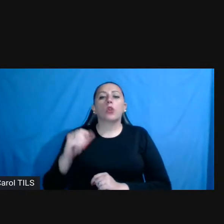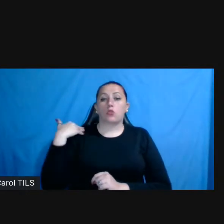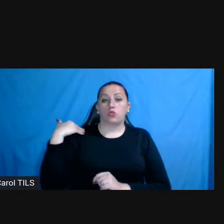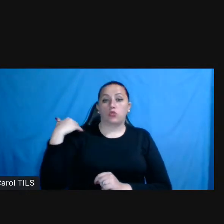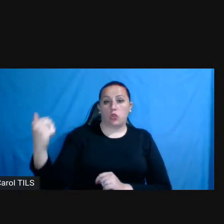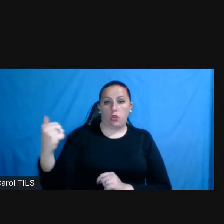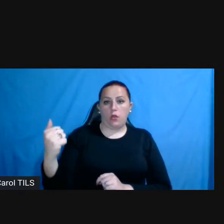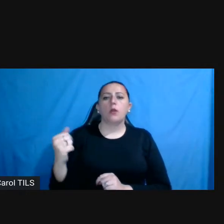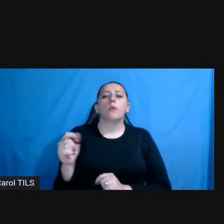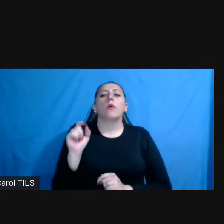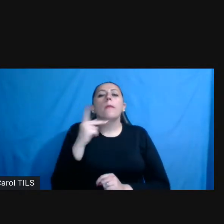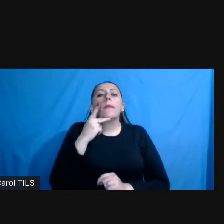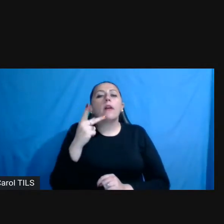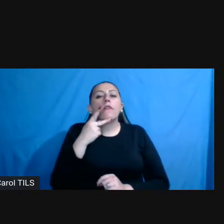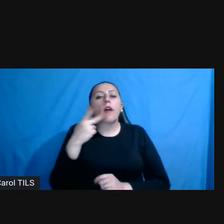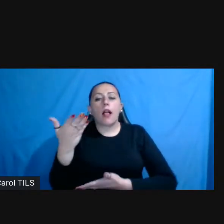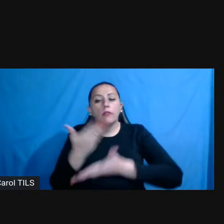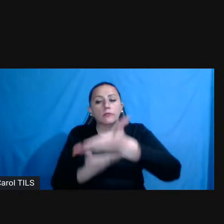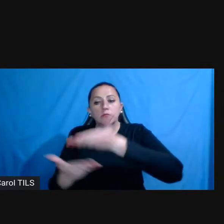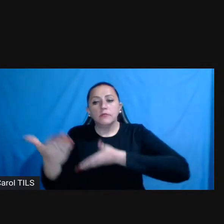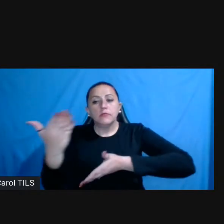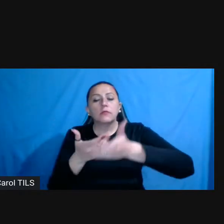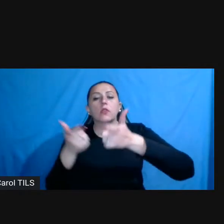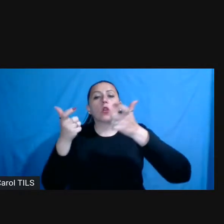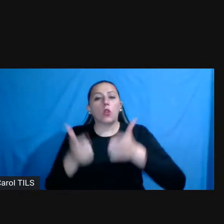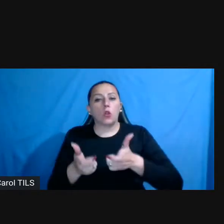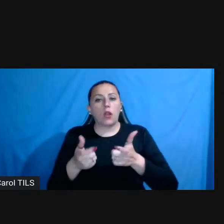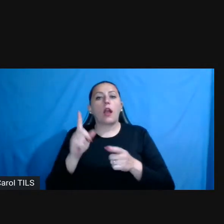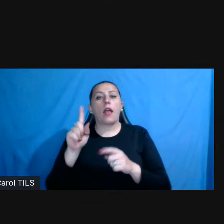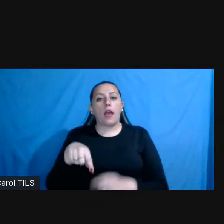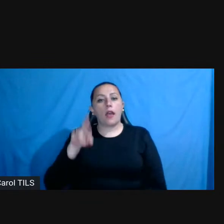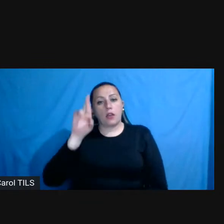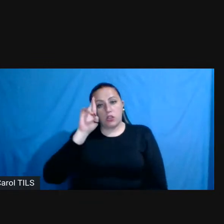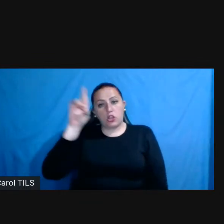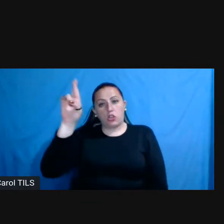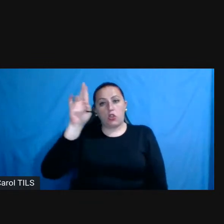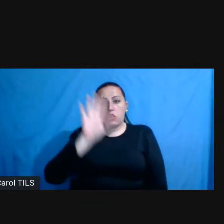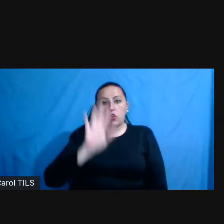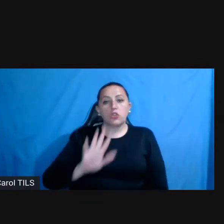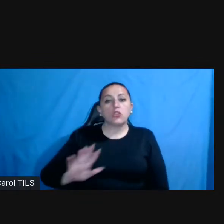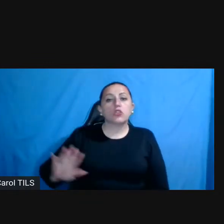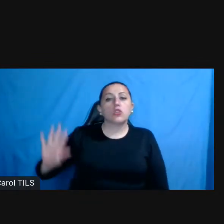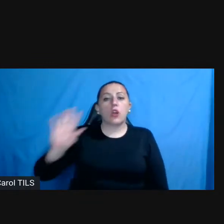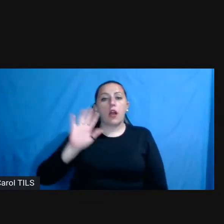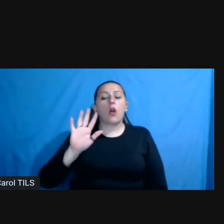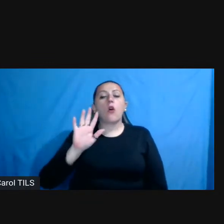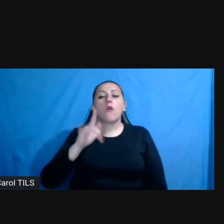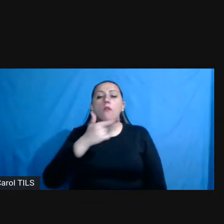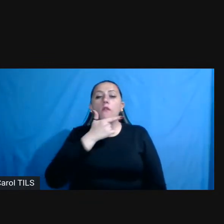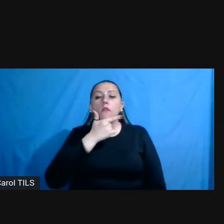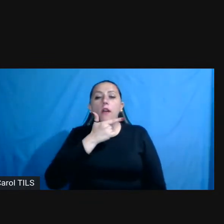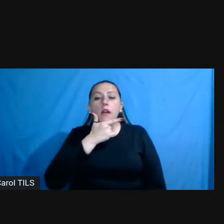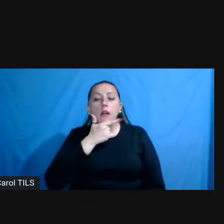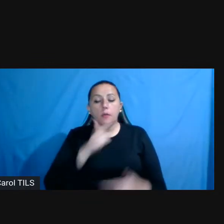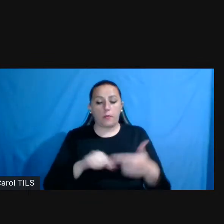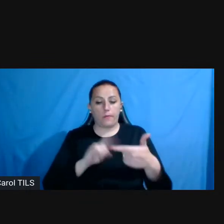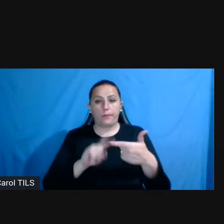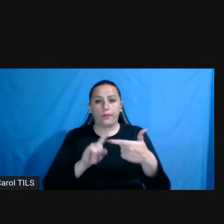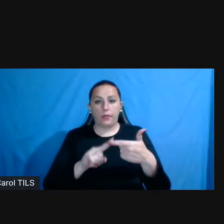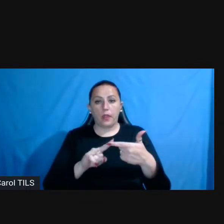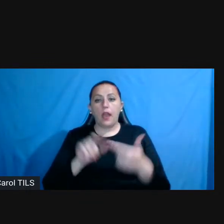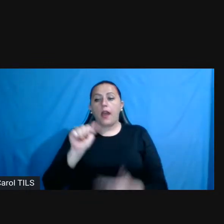para compartilhar esse espaço conosco o nosso diretor-geral, Fábio Marçal, e o nosso diretor de ensino, André de